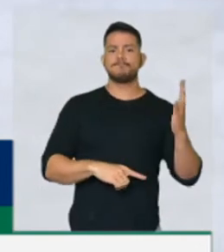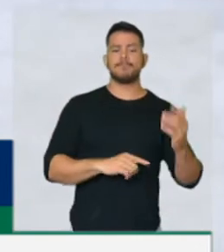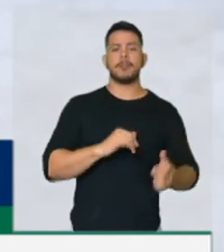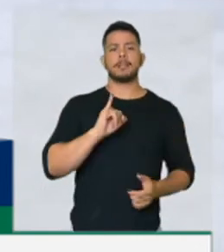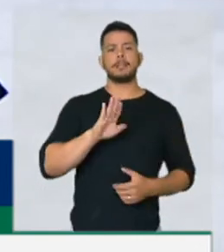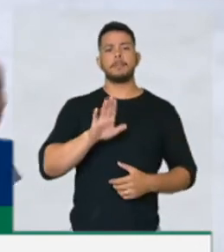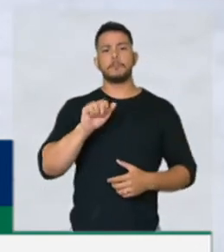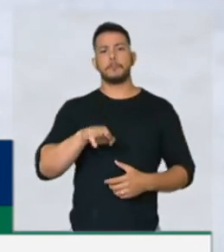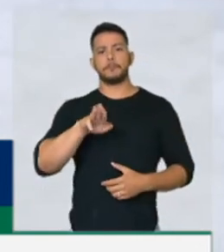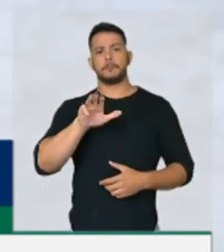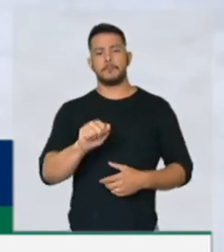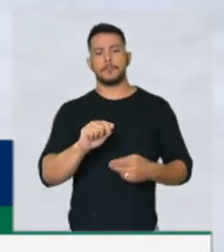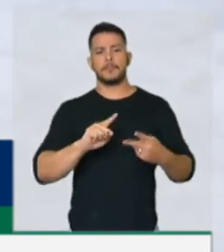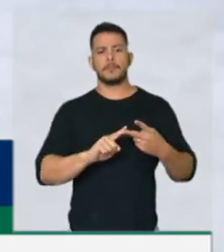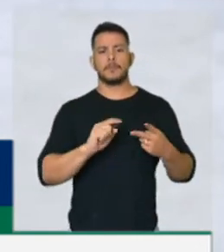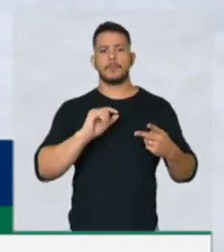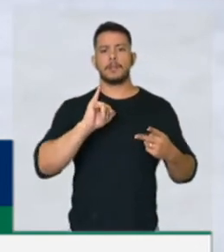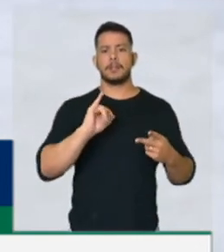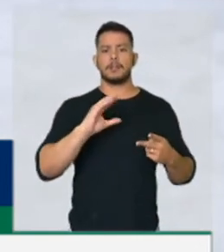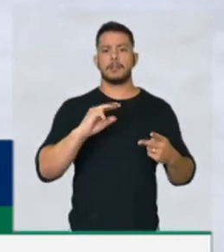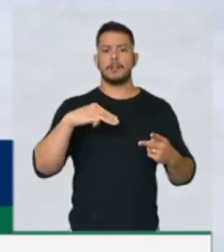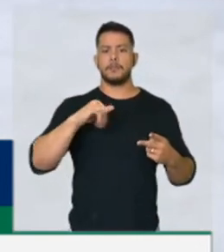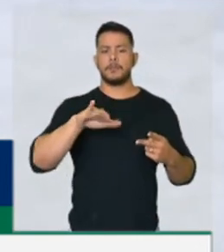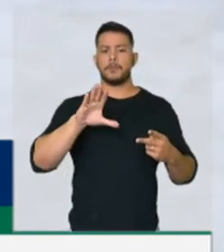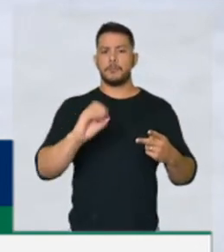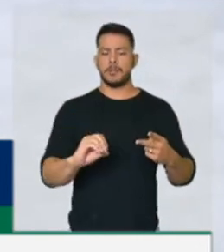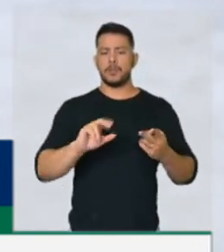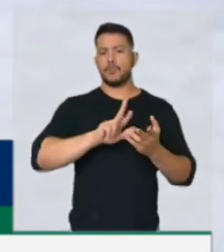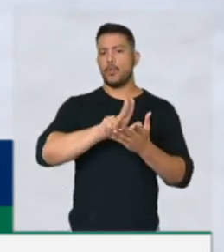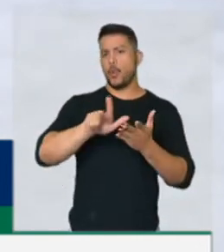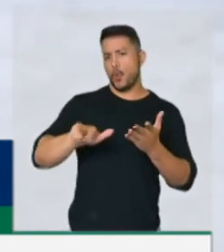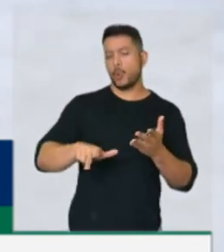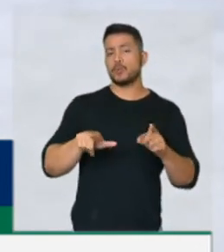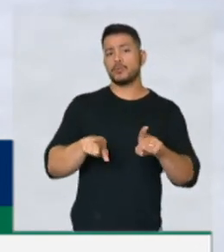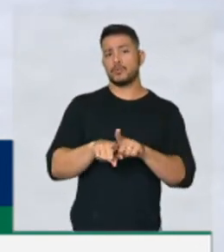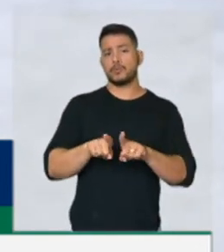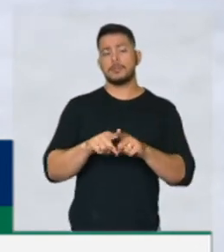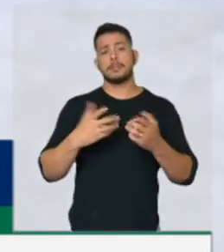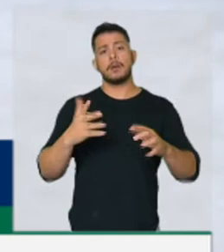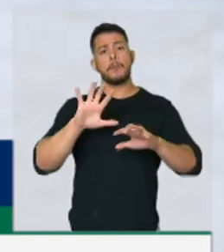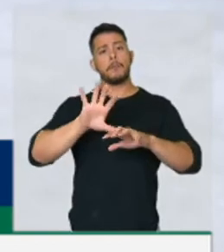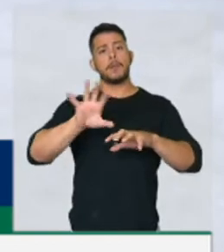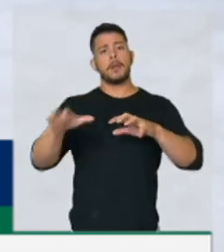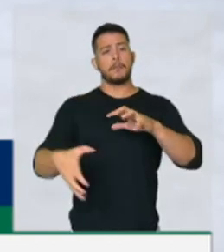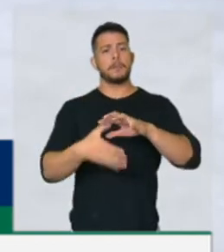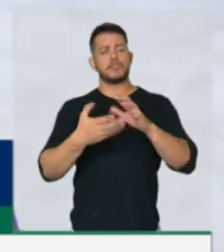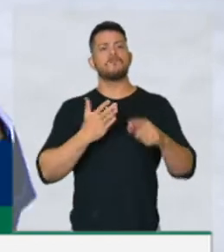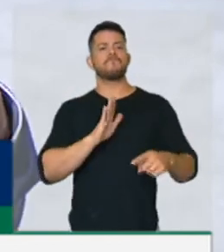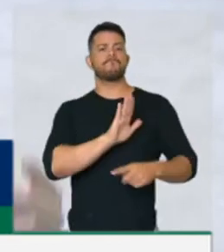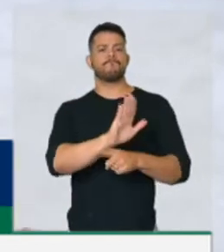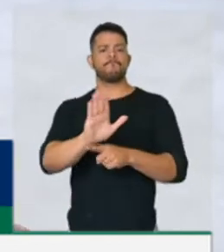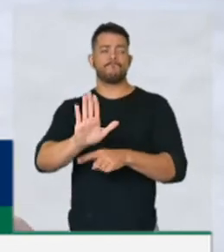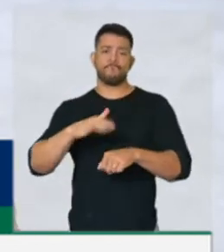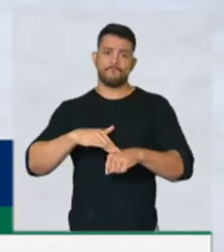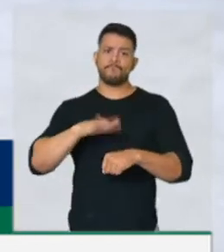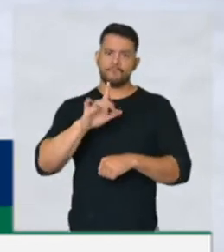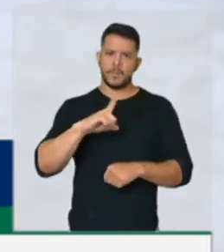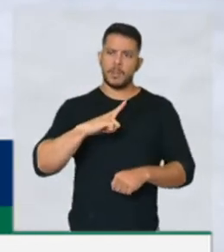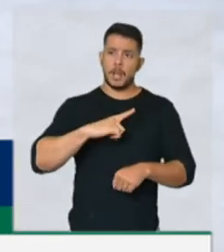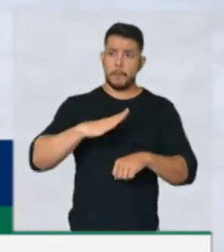porque dessa forma o meio ambiente no país vai melhorar muito mais. Os cuidados serão muito